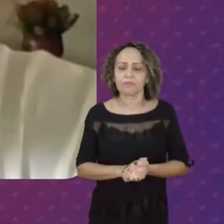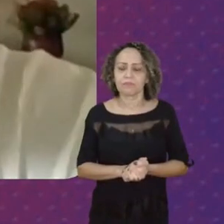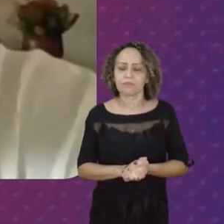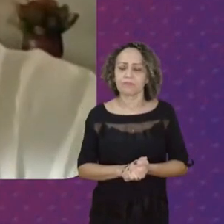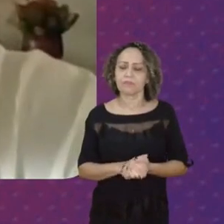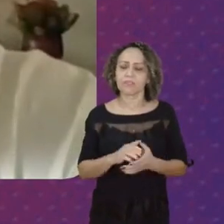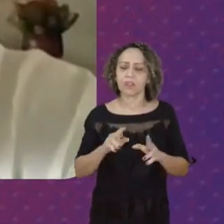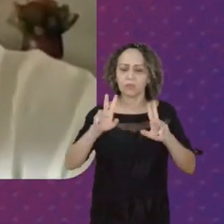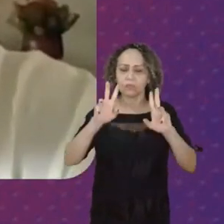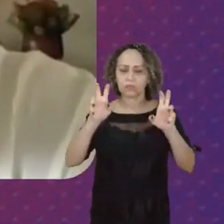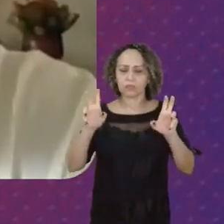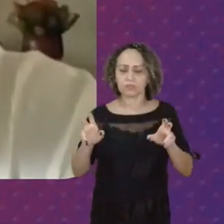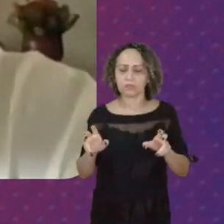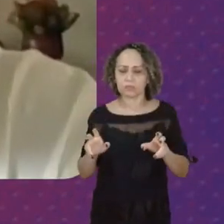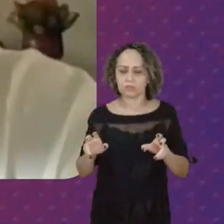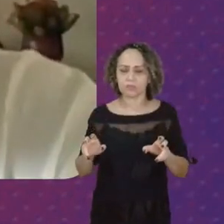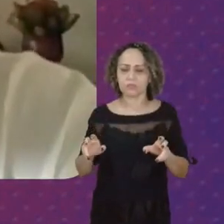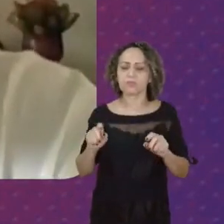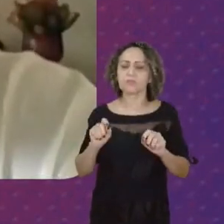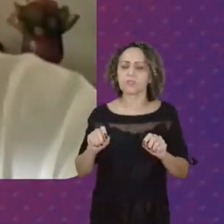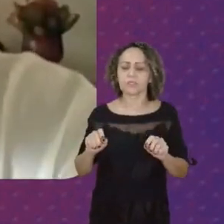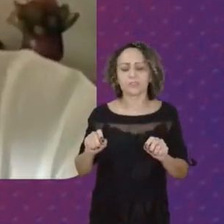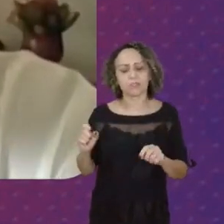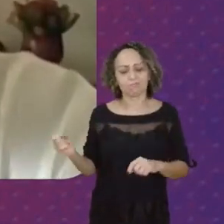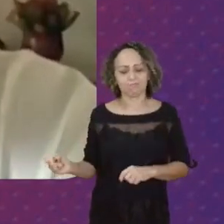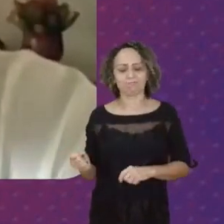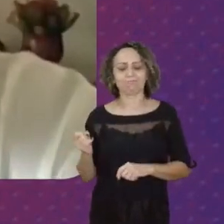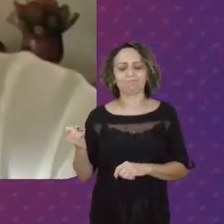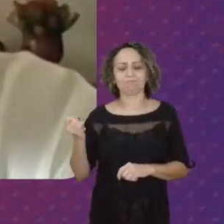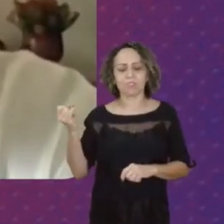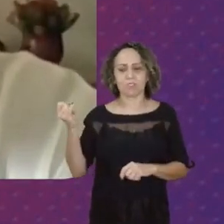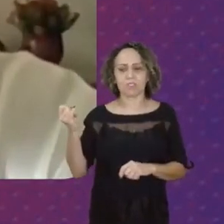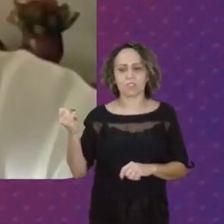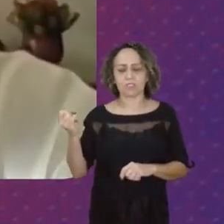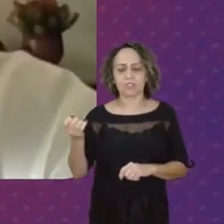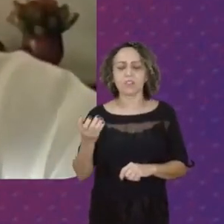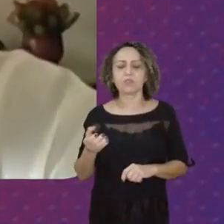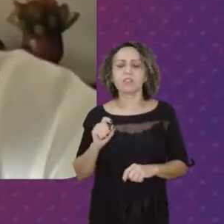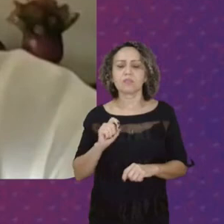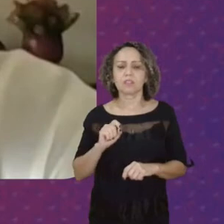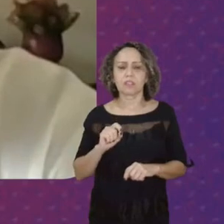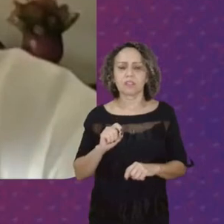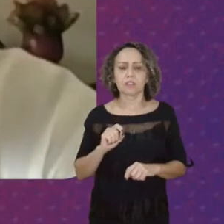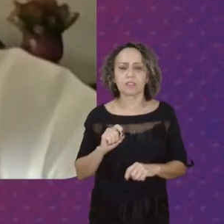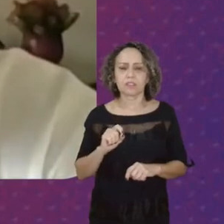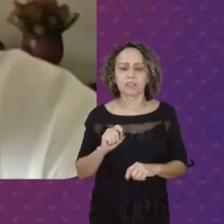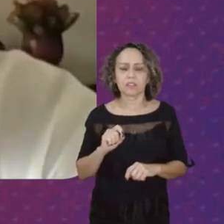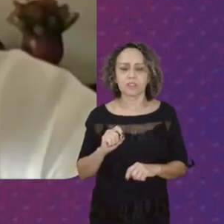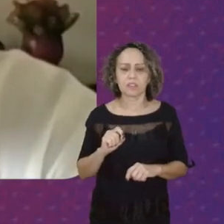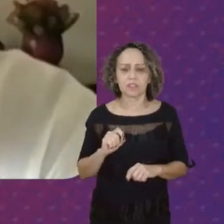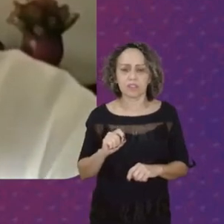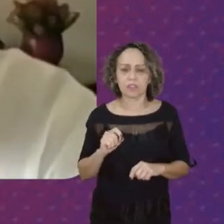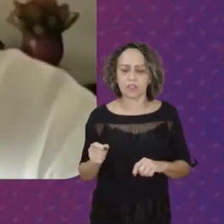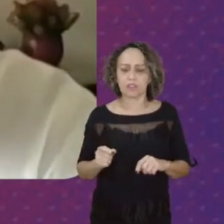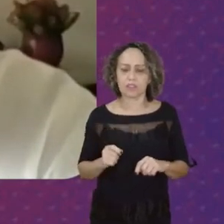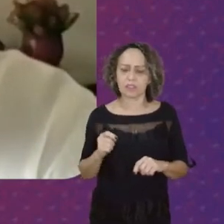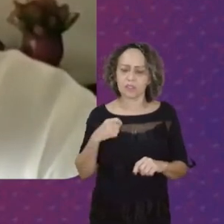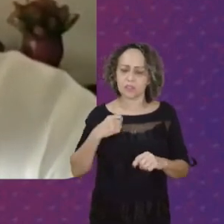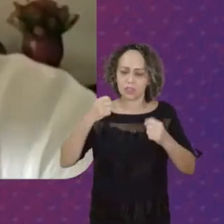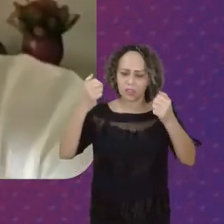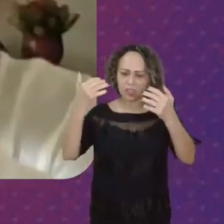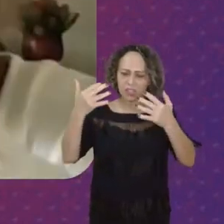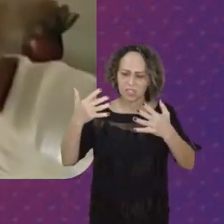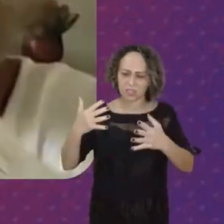essas questões elas são para a gente bem importantes e eu queria fazer, então, esse